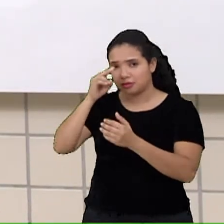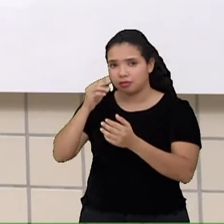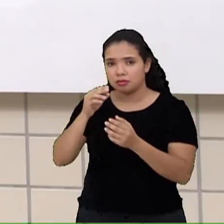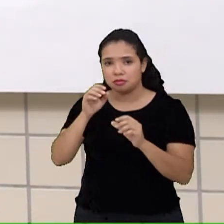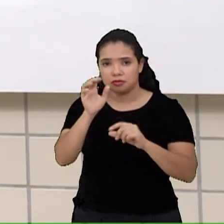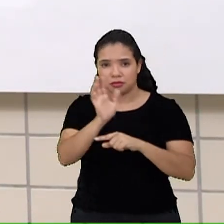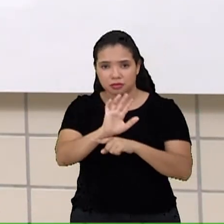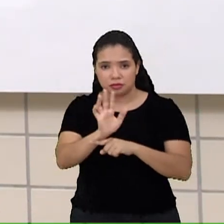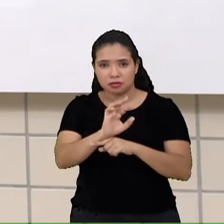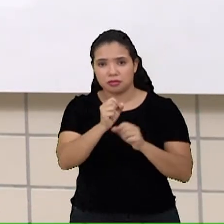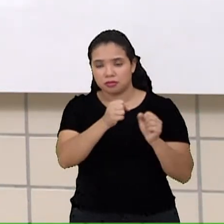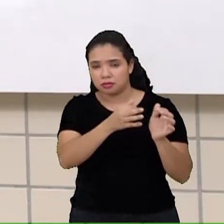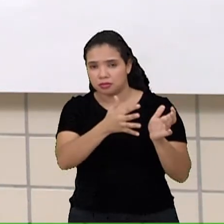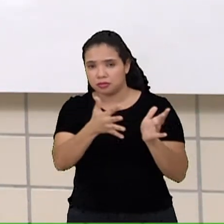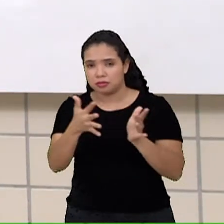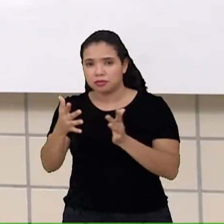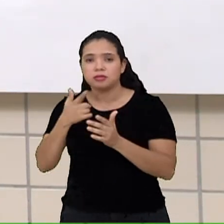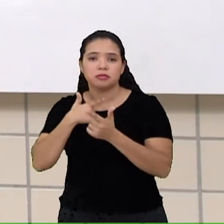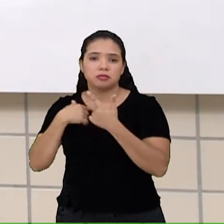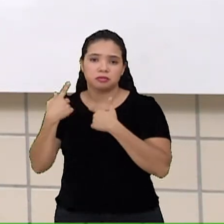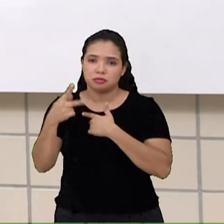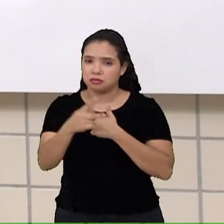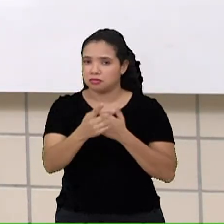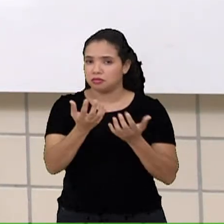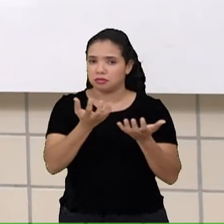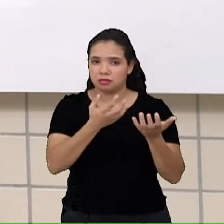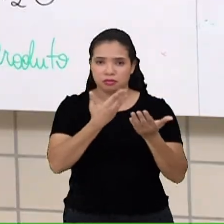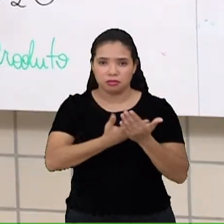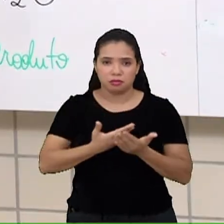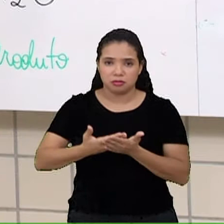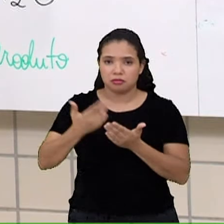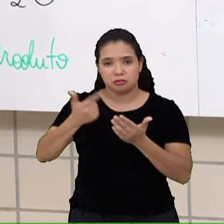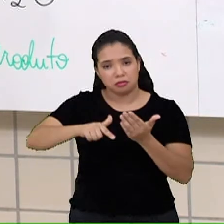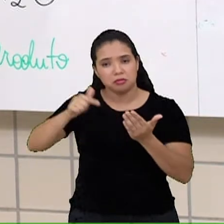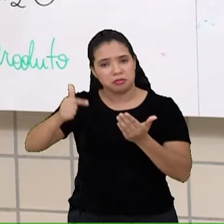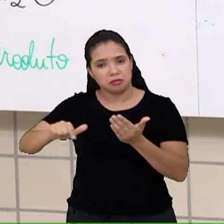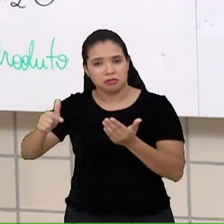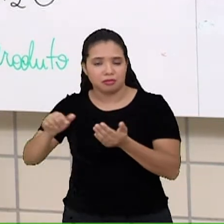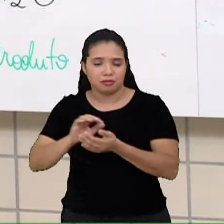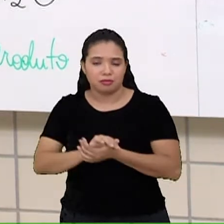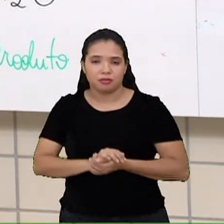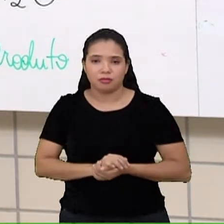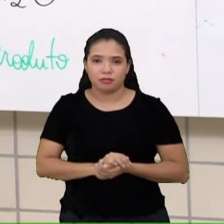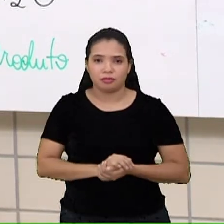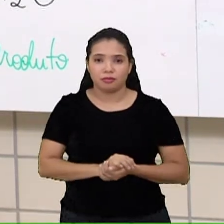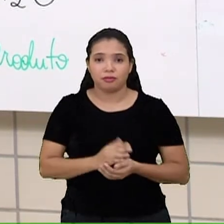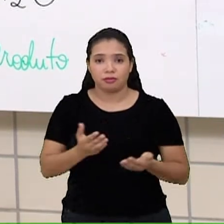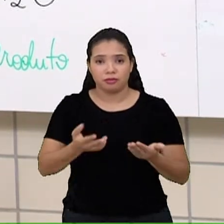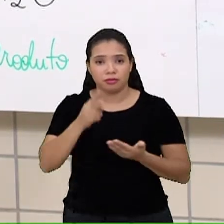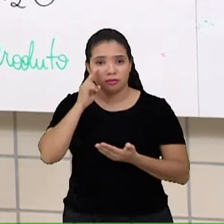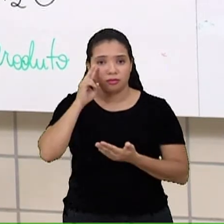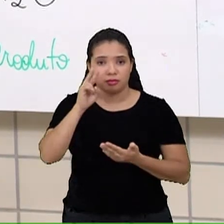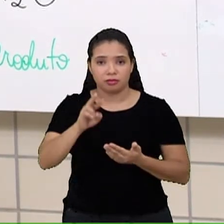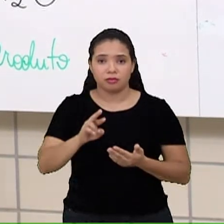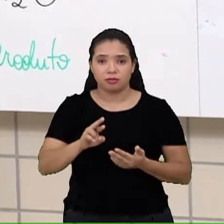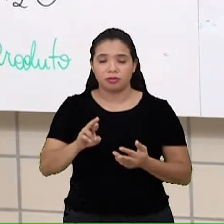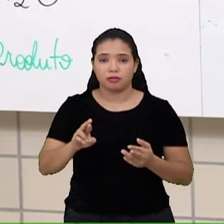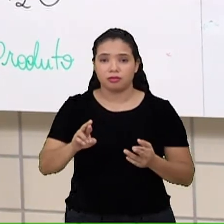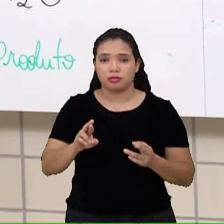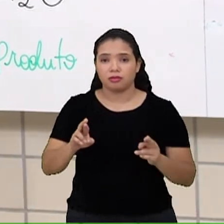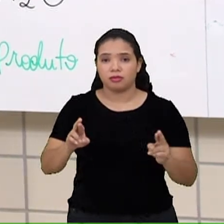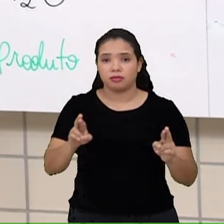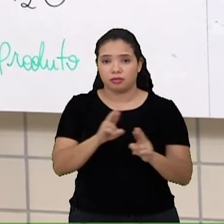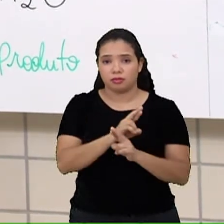aí vocês vão ter uma noção melhor, tá bom? Bom, a gente vai ver agora sobre reações químicas,